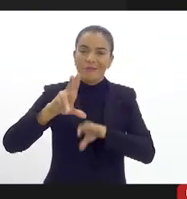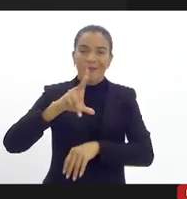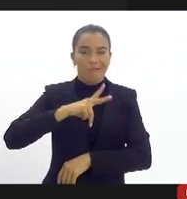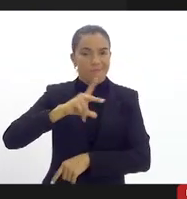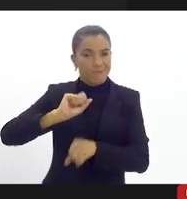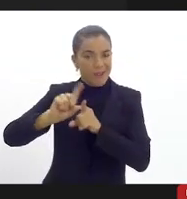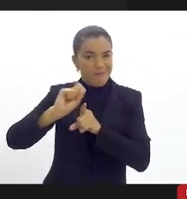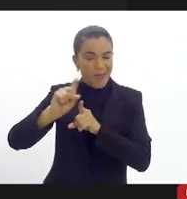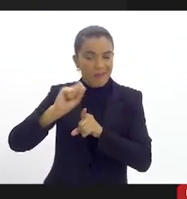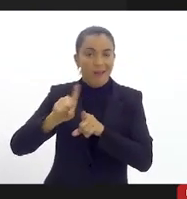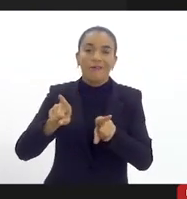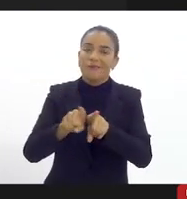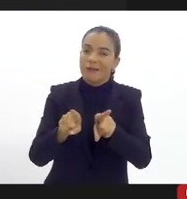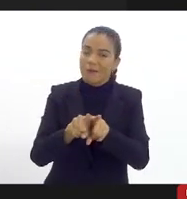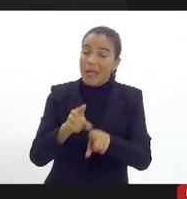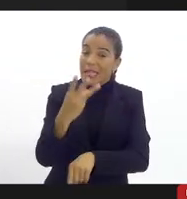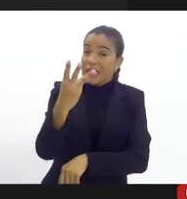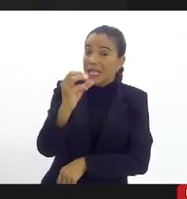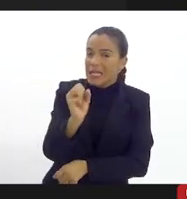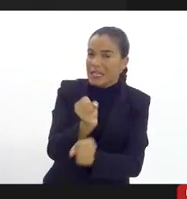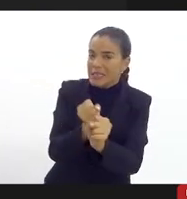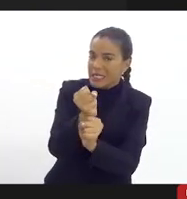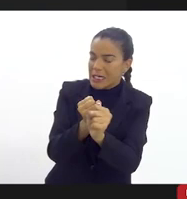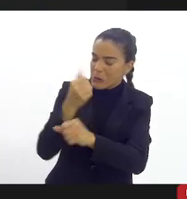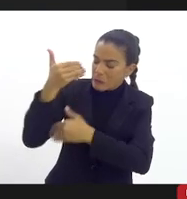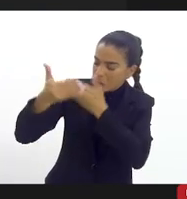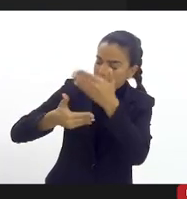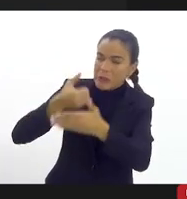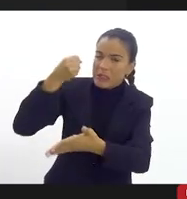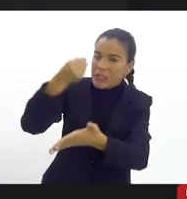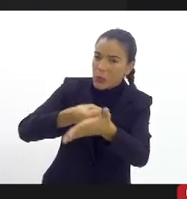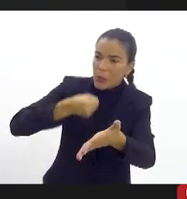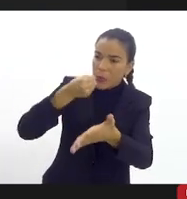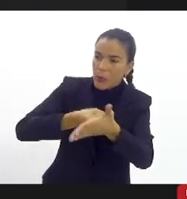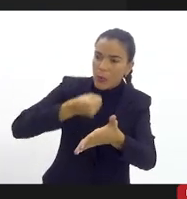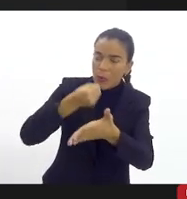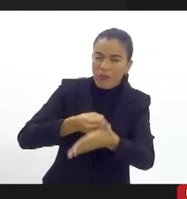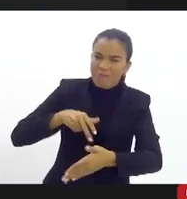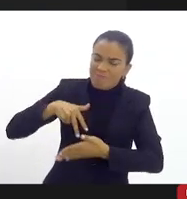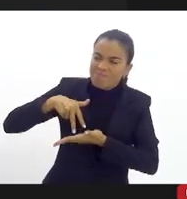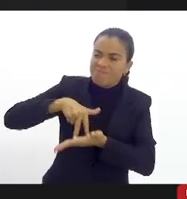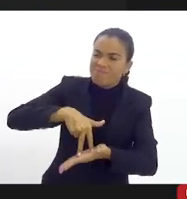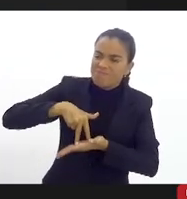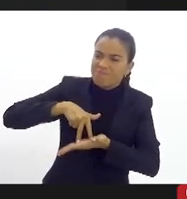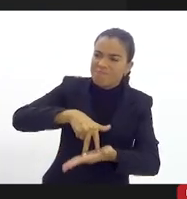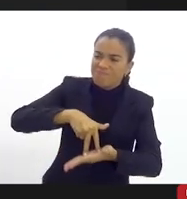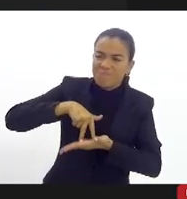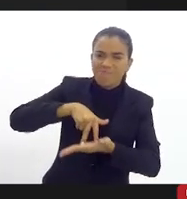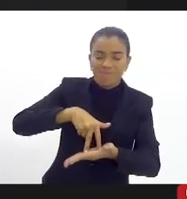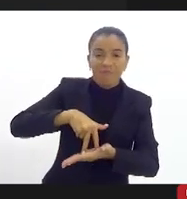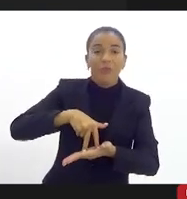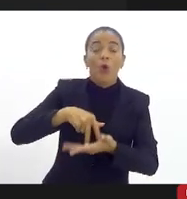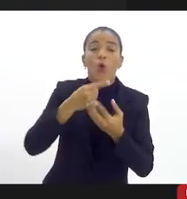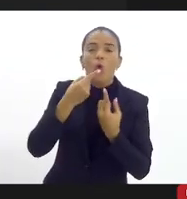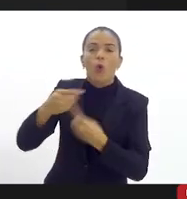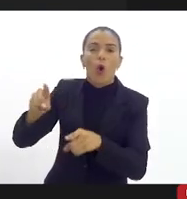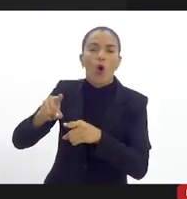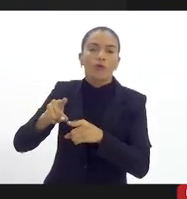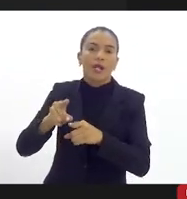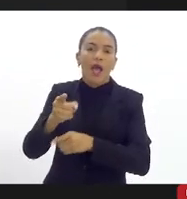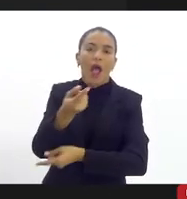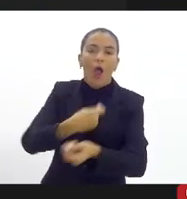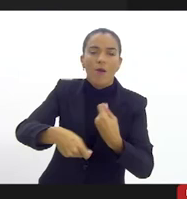e estamos aí há 30 anos na nossa luta Resistindo contra o avanço da mercantilização da educação